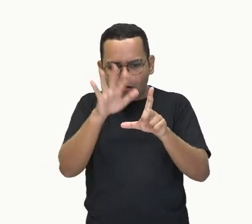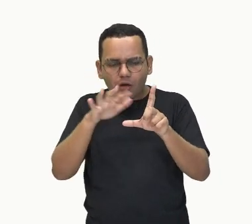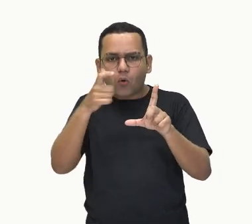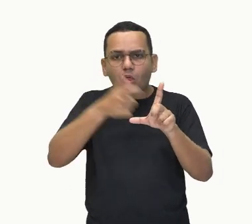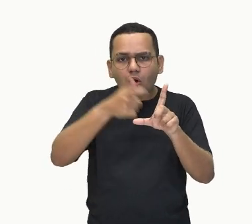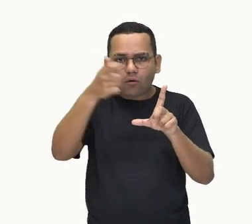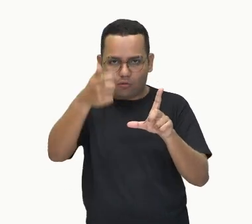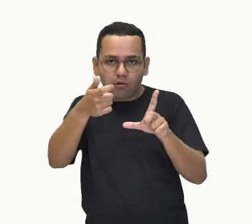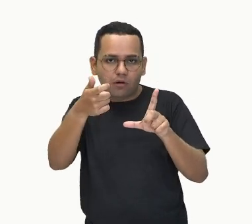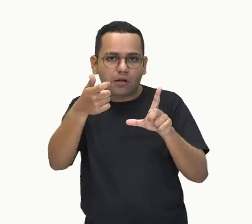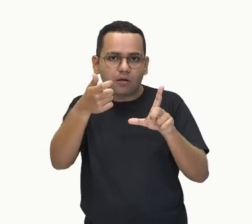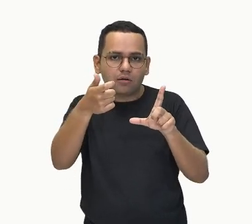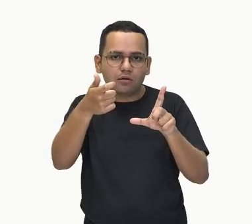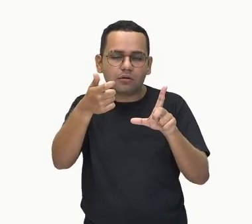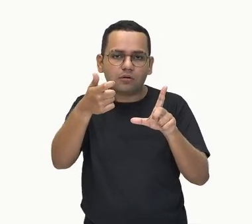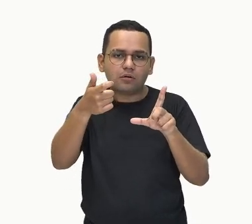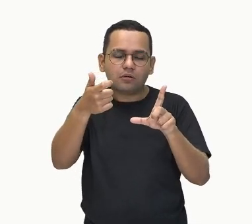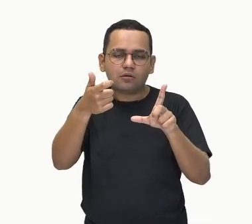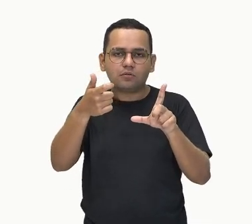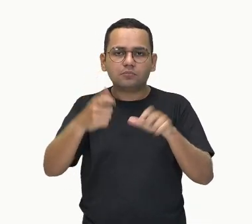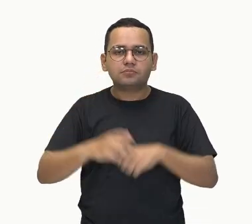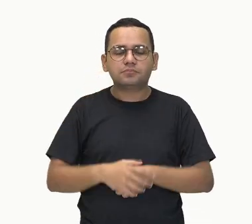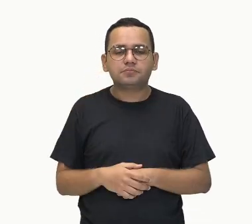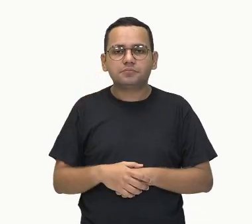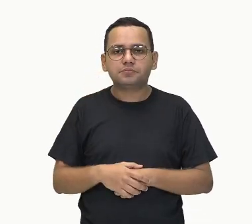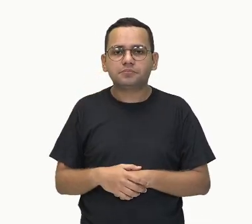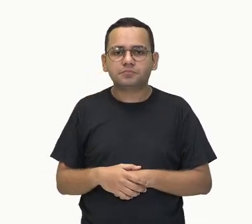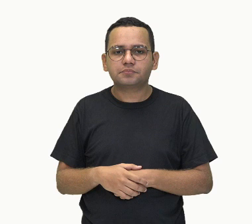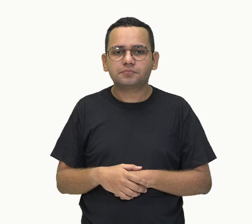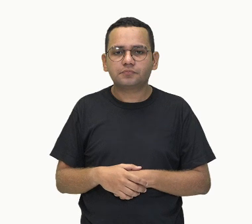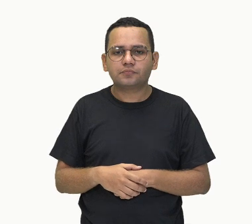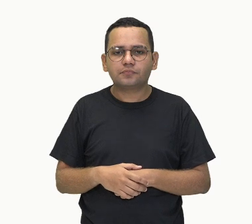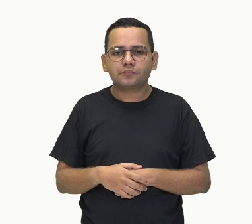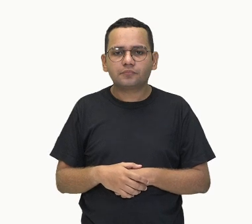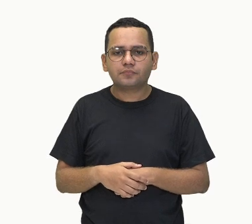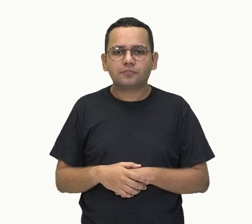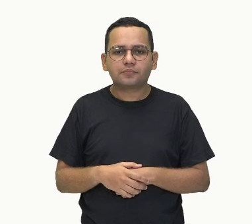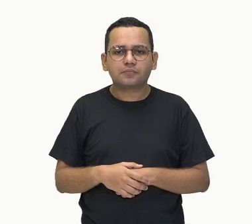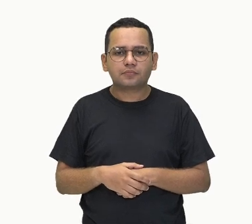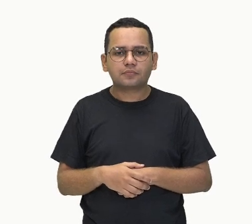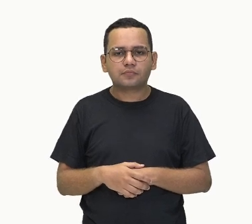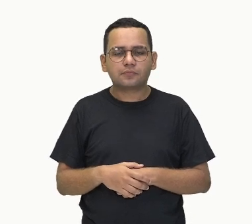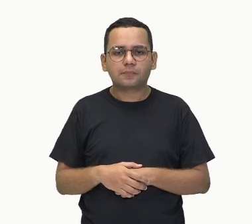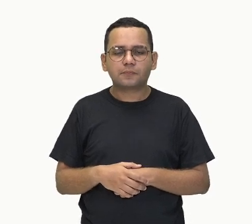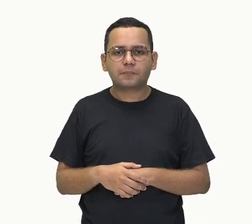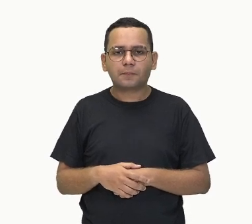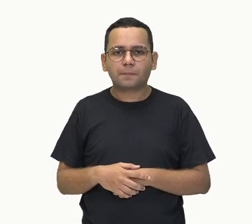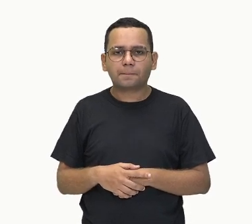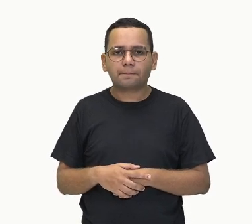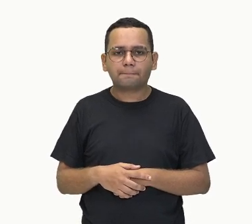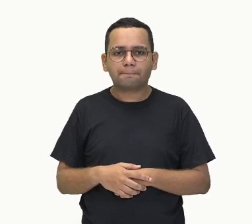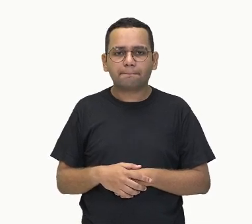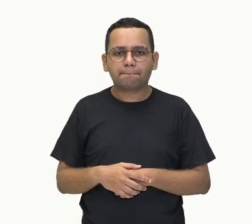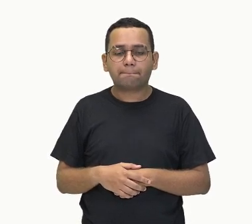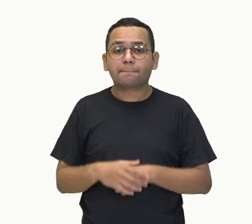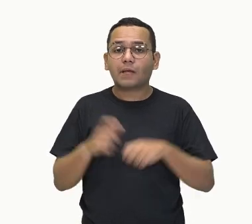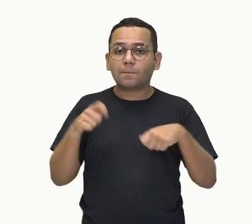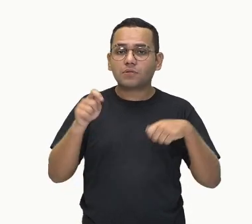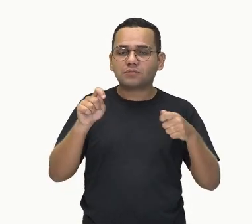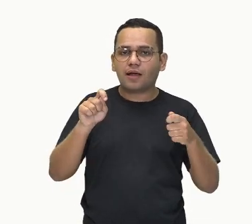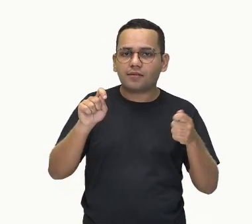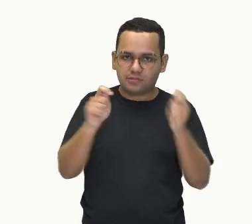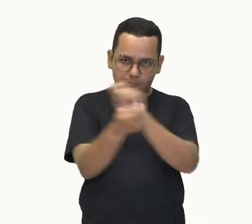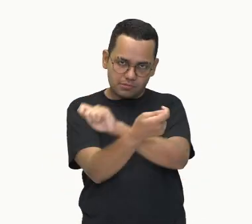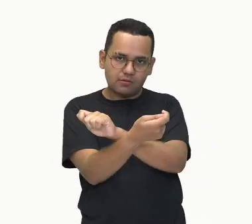o coeficiente angular de uma reta, a gente pode fazer aqui uma transformação, né? Nós